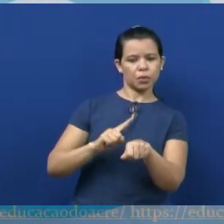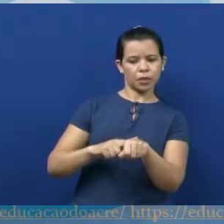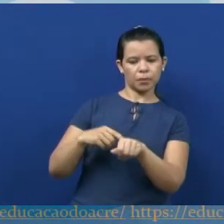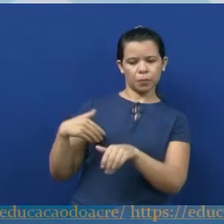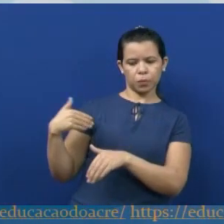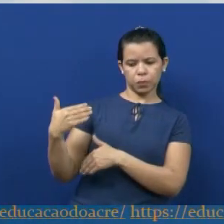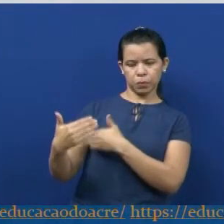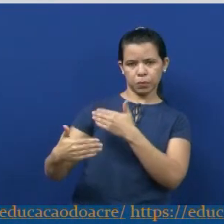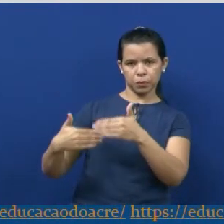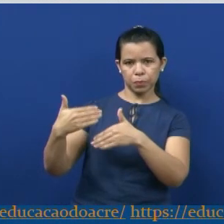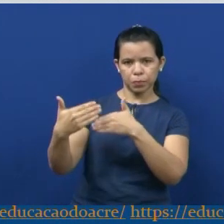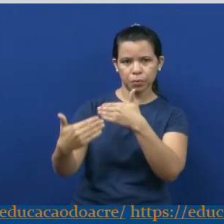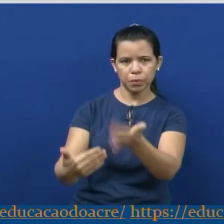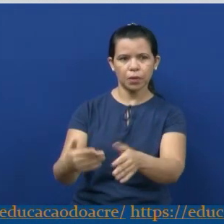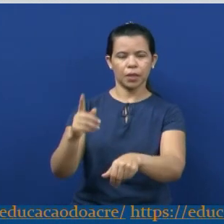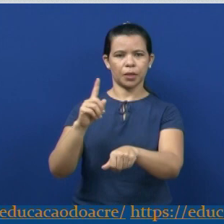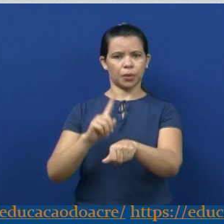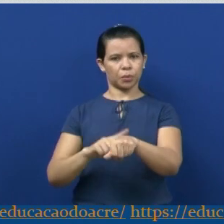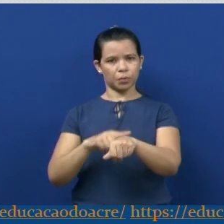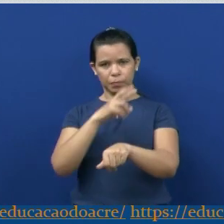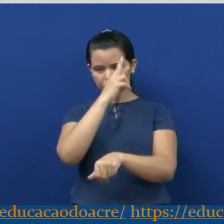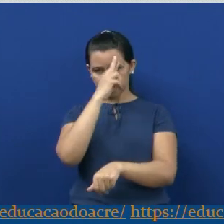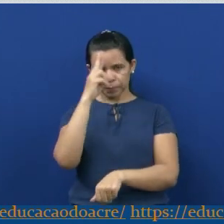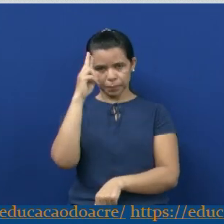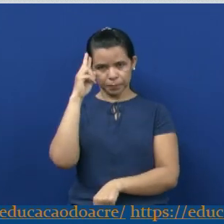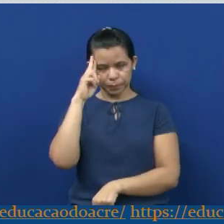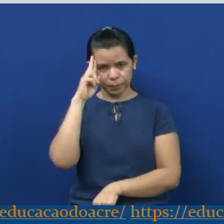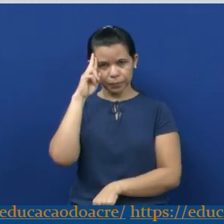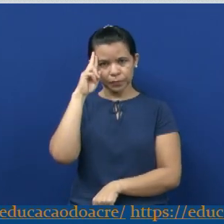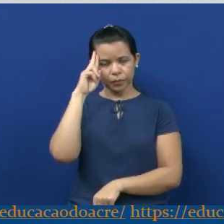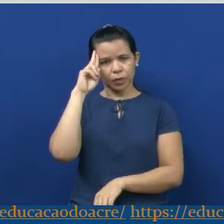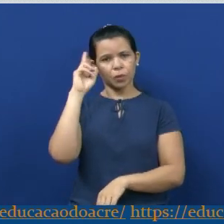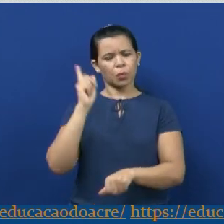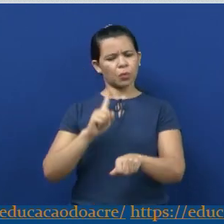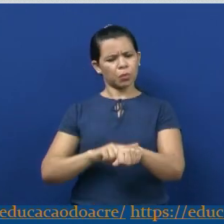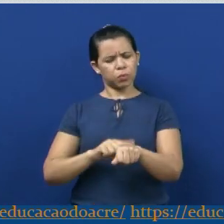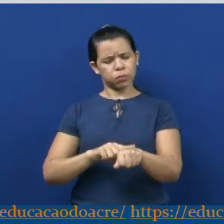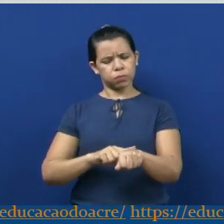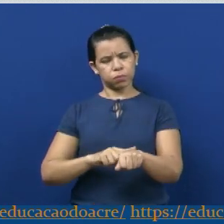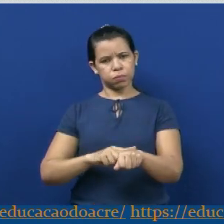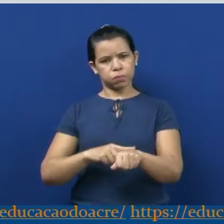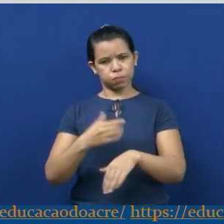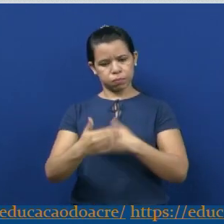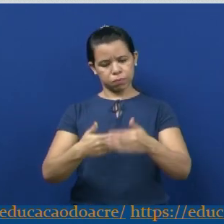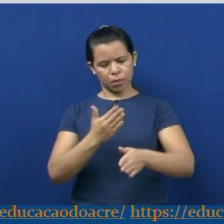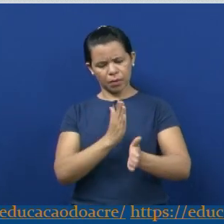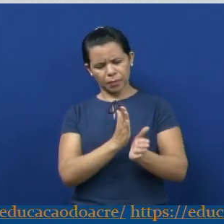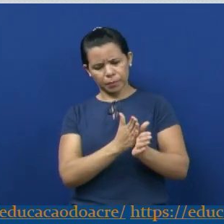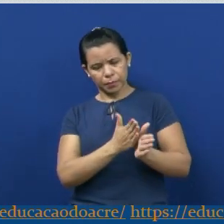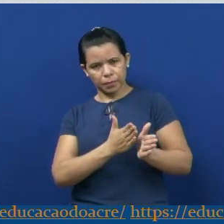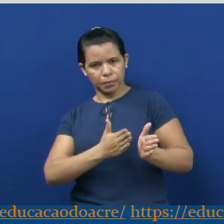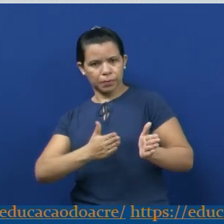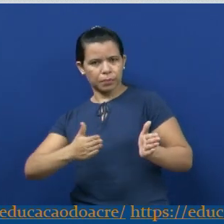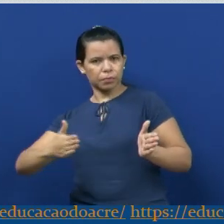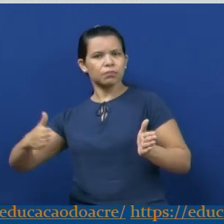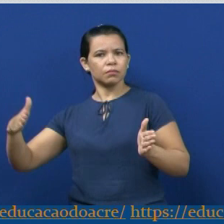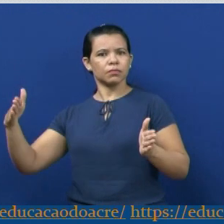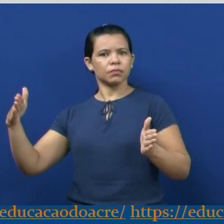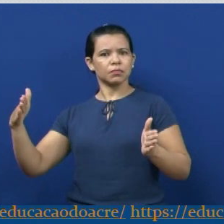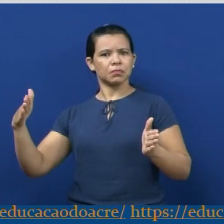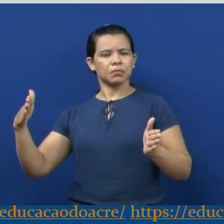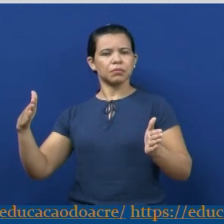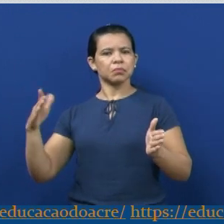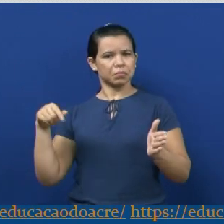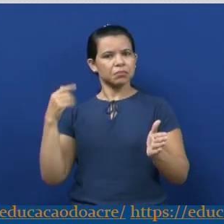tempo histórico. O tempo cronológico é comum, todos nós sabemos muito sobre o tempo cronológico. Por quê? Porque